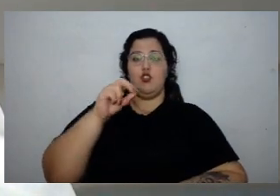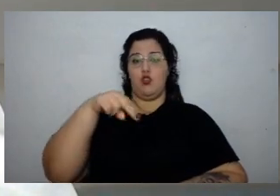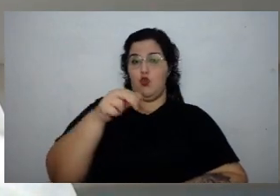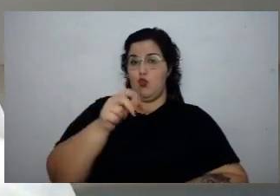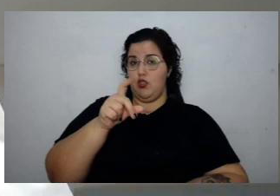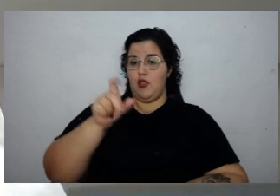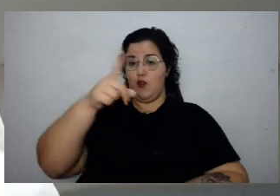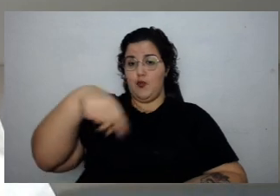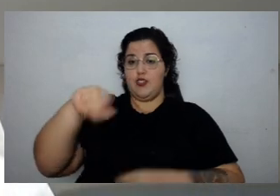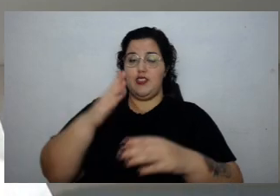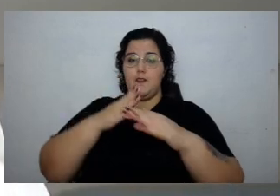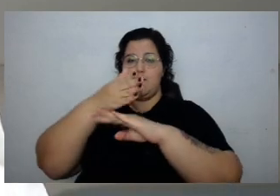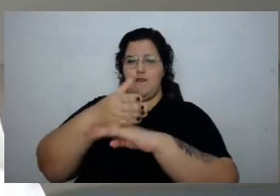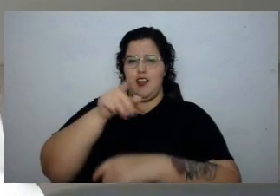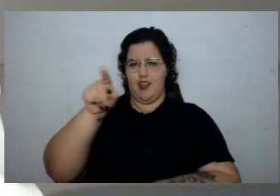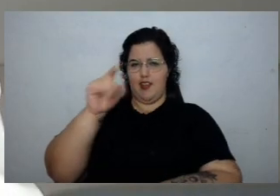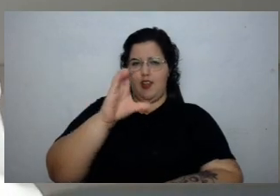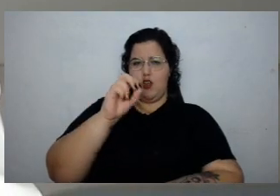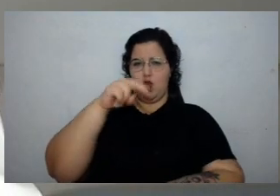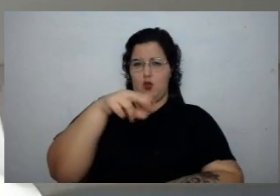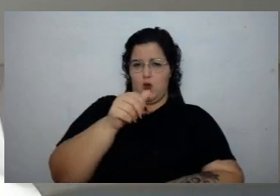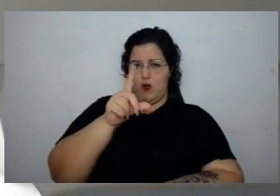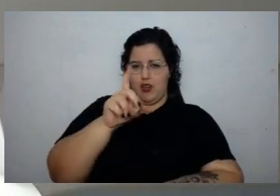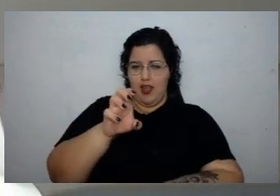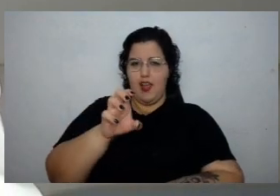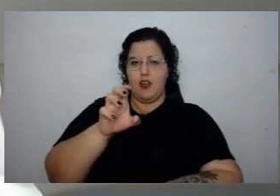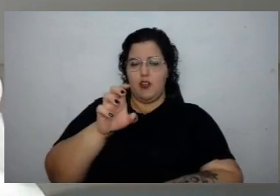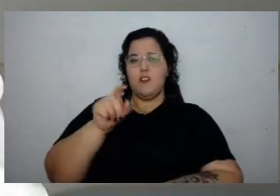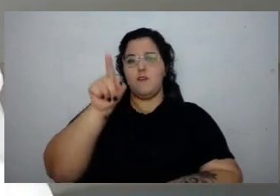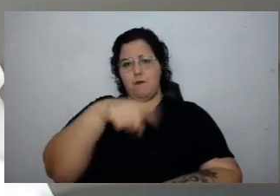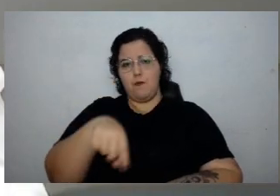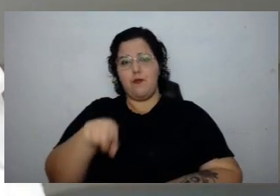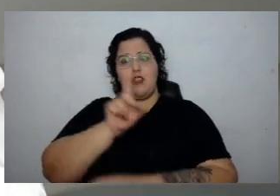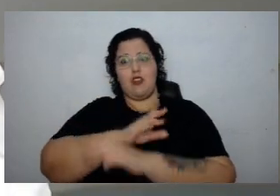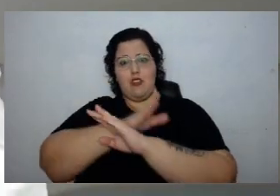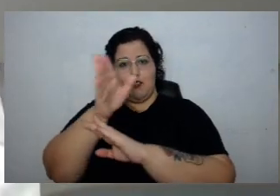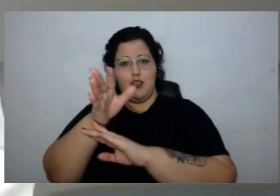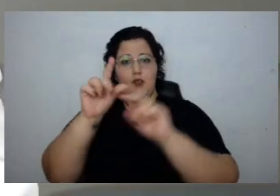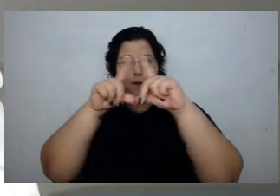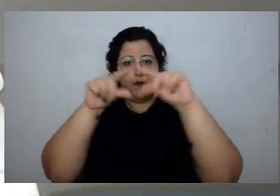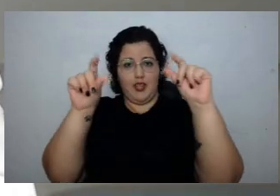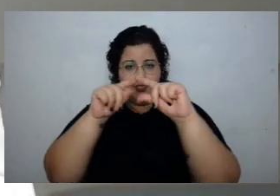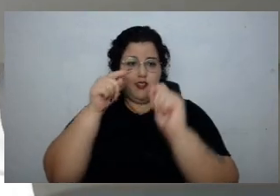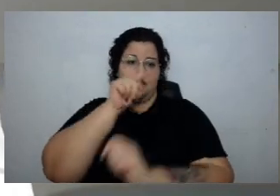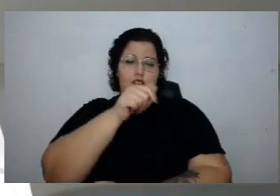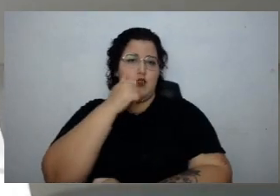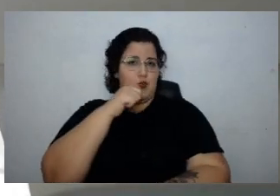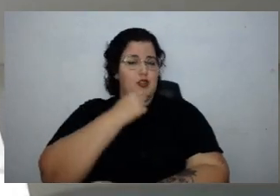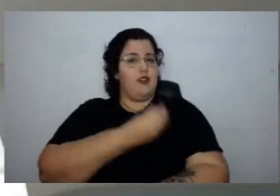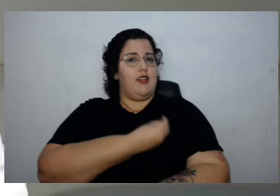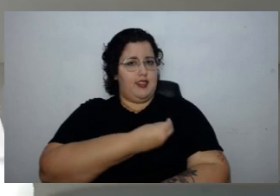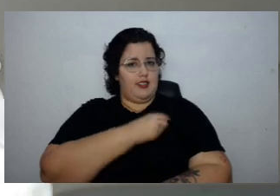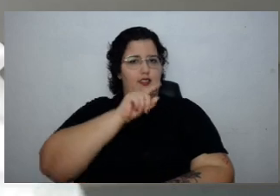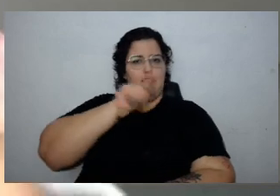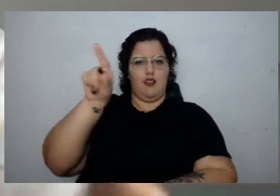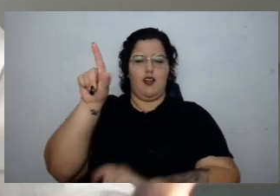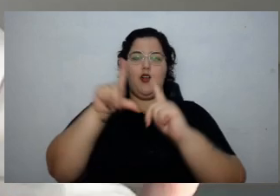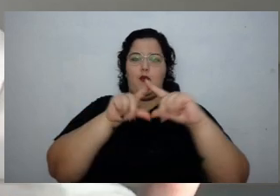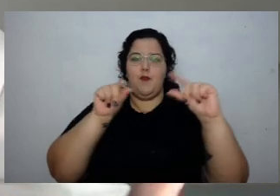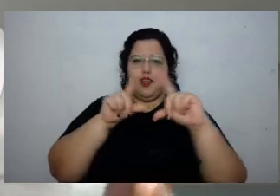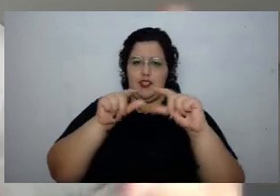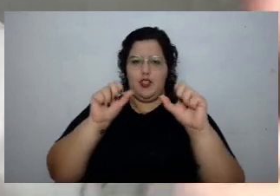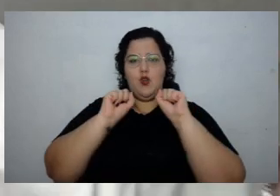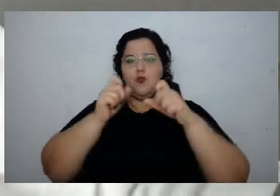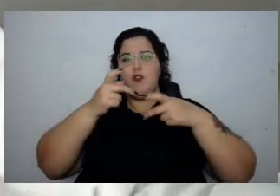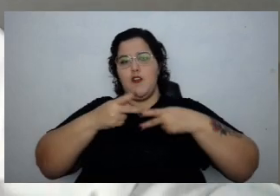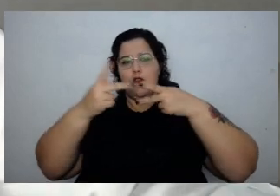for participar da Conferência Nacional dos Direitos das Pessoas com Deficiência, em Brasília, a secretária estará lá. Se você